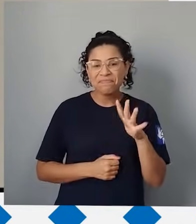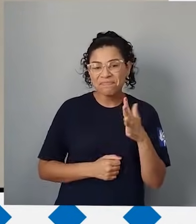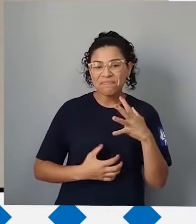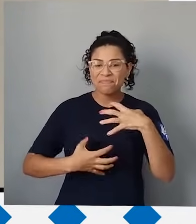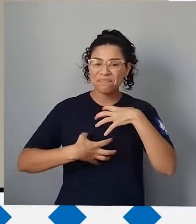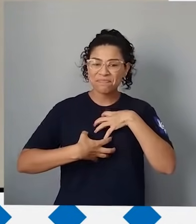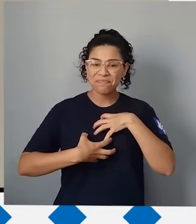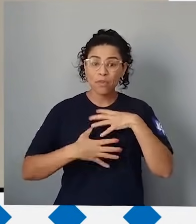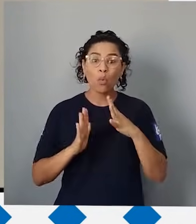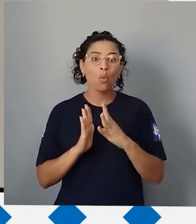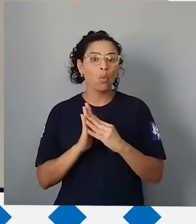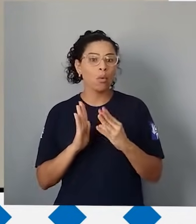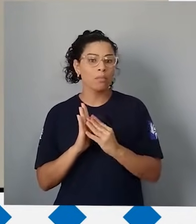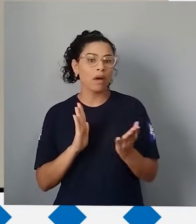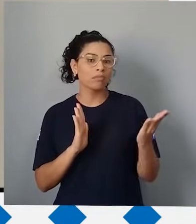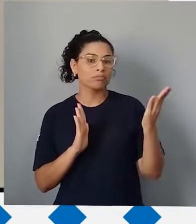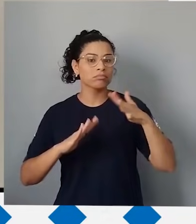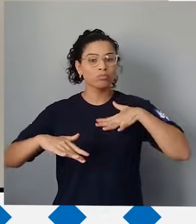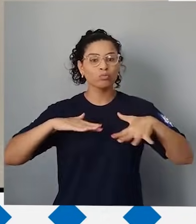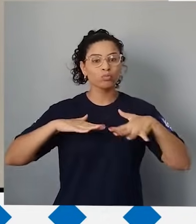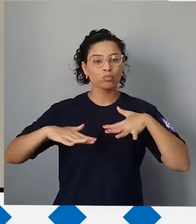Ela é mais ou menos assim, ó.